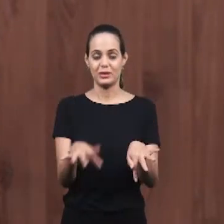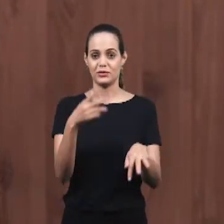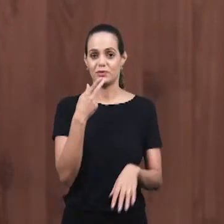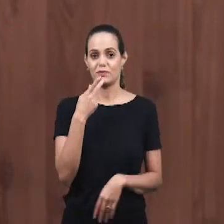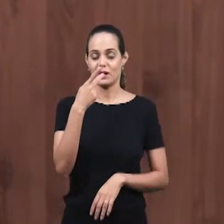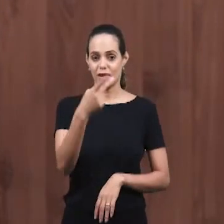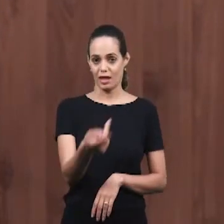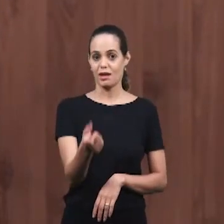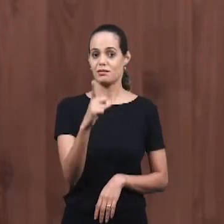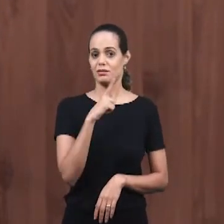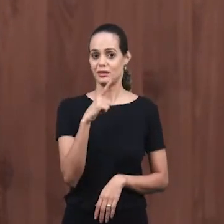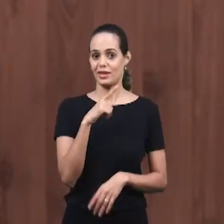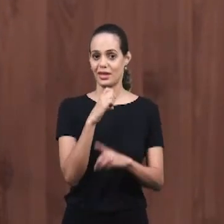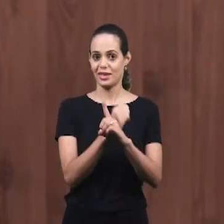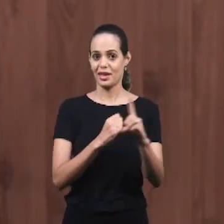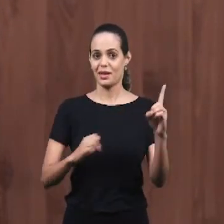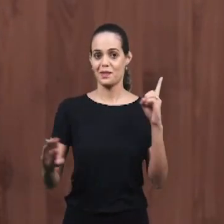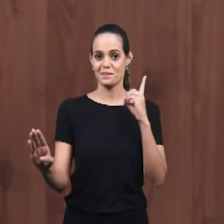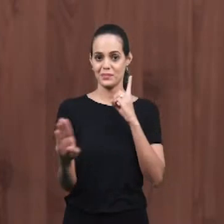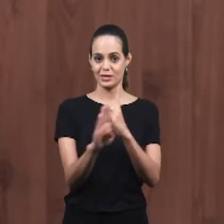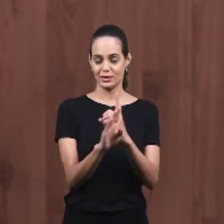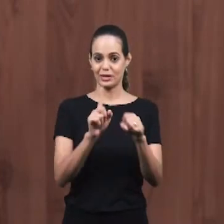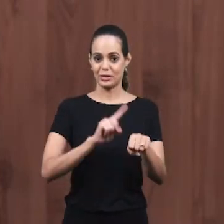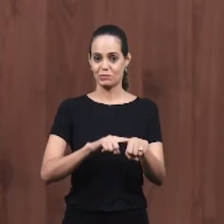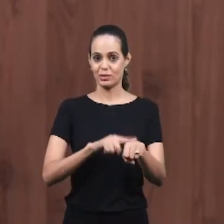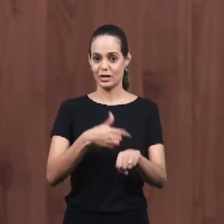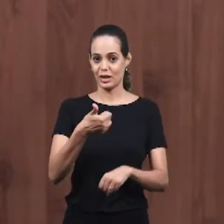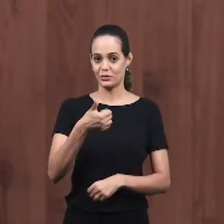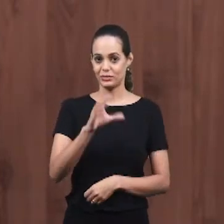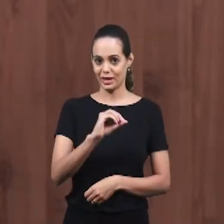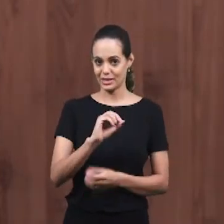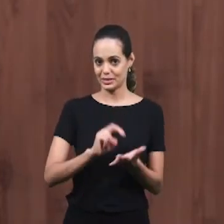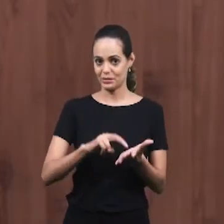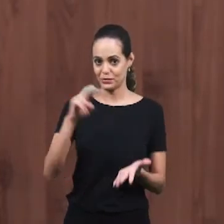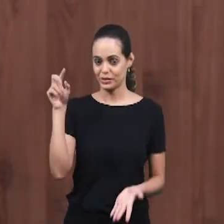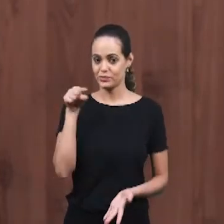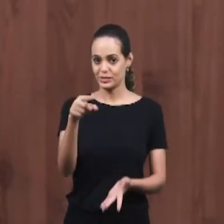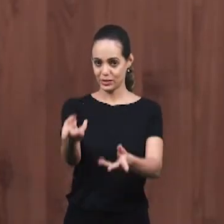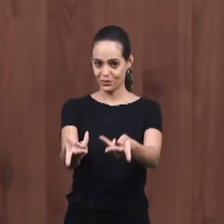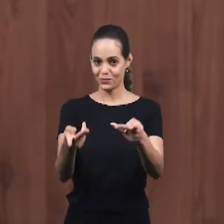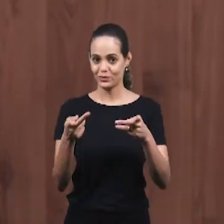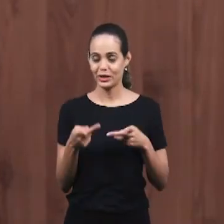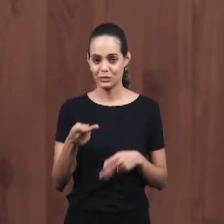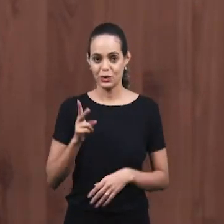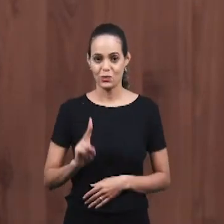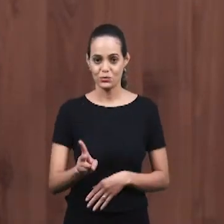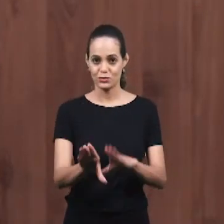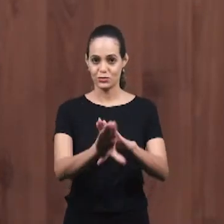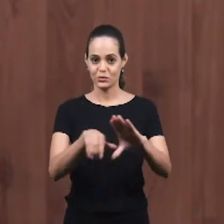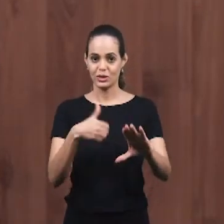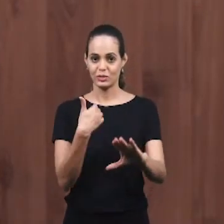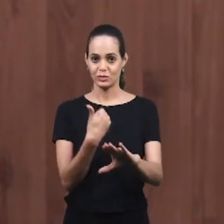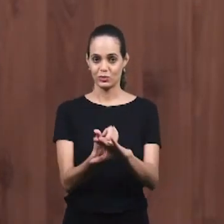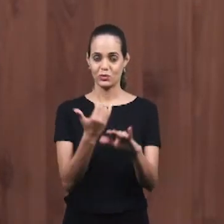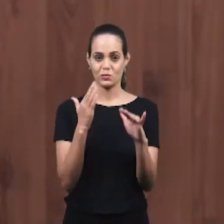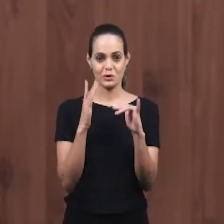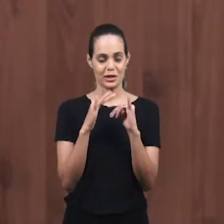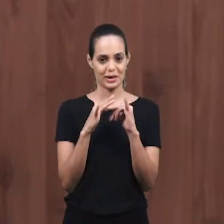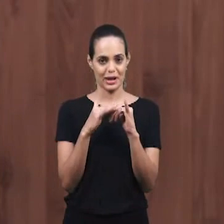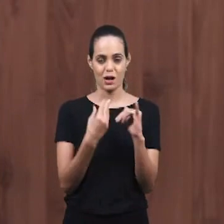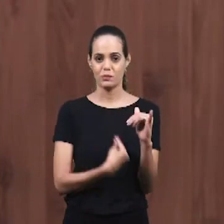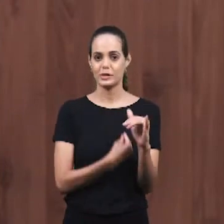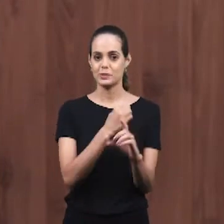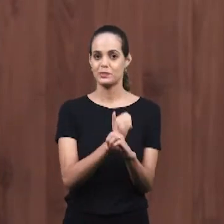também, terminando, eu quero lembrar que daqui a pouco nós teremos a Escola Bíblica Dominical, às 10 horas da manhã. E você está convidado a permanecer no